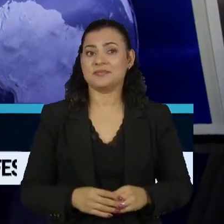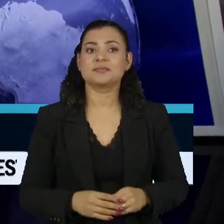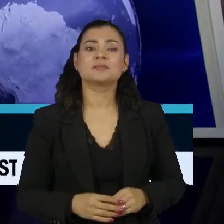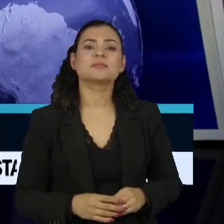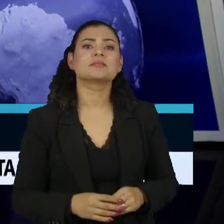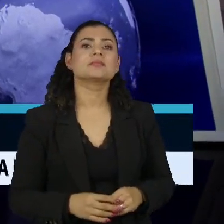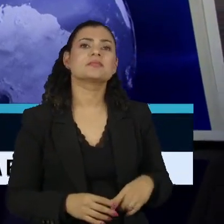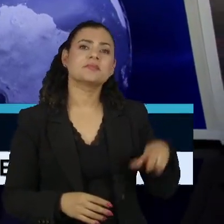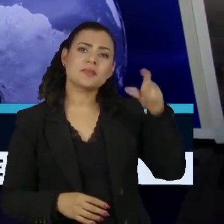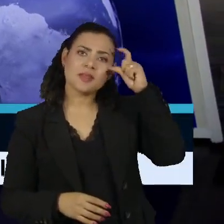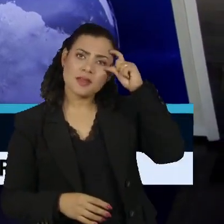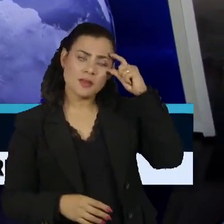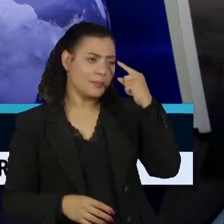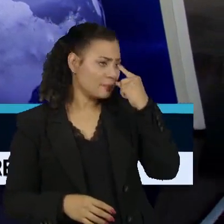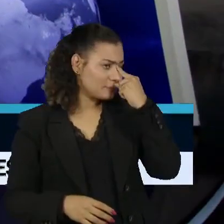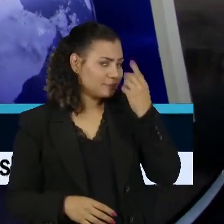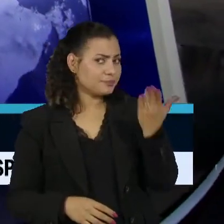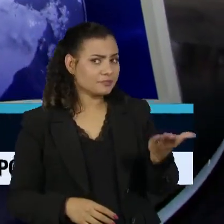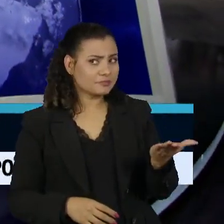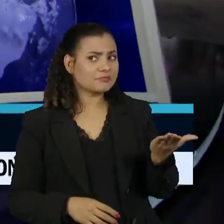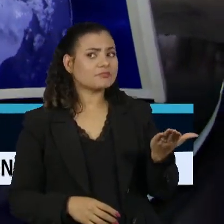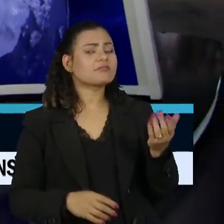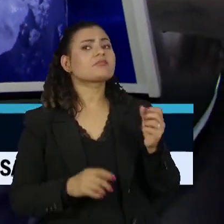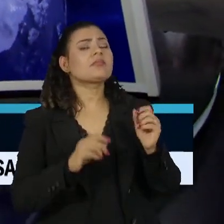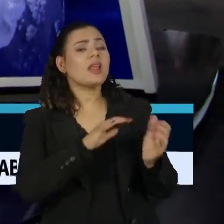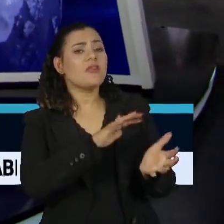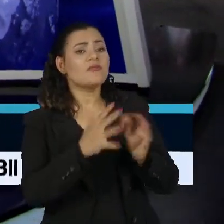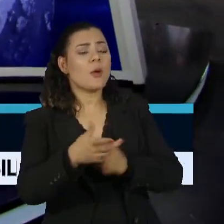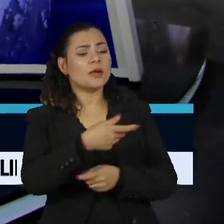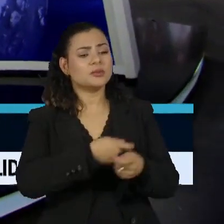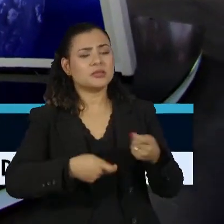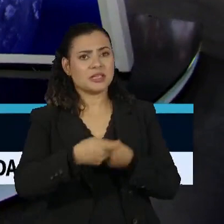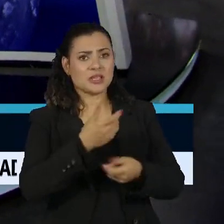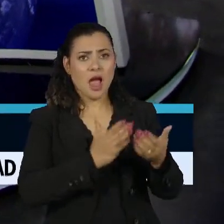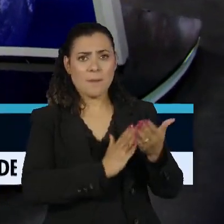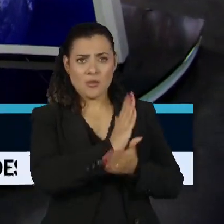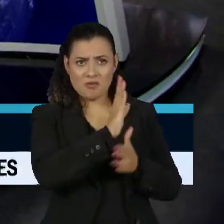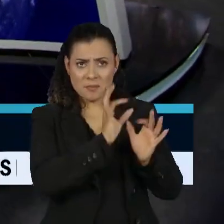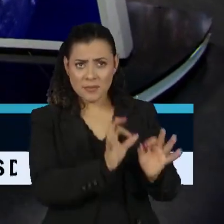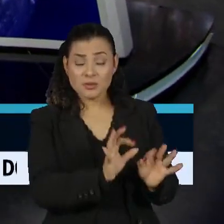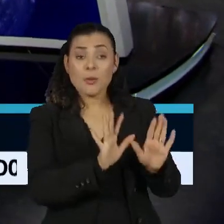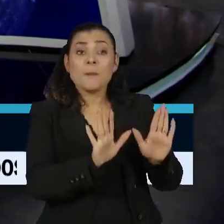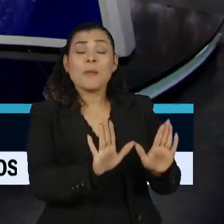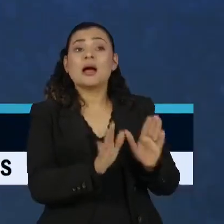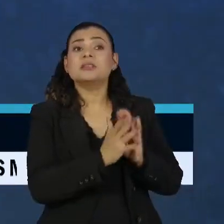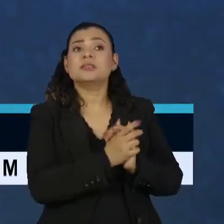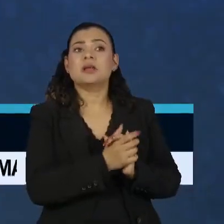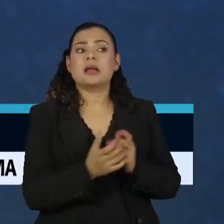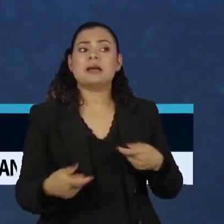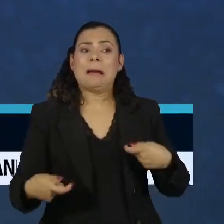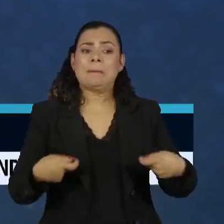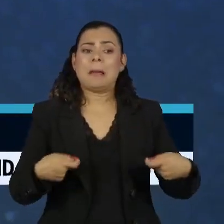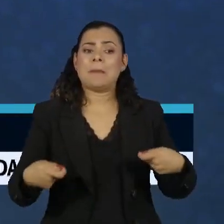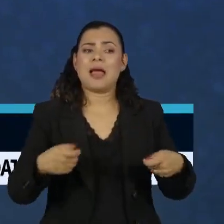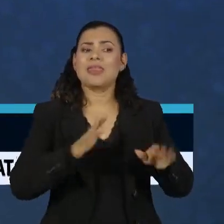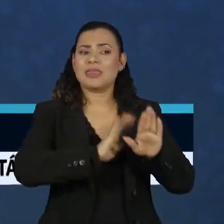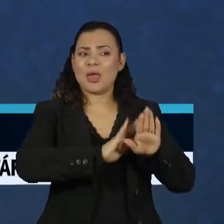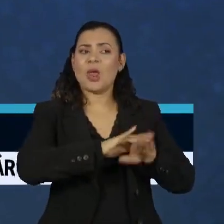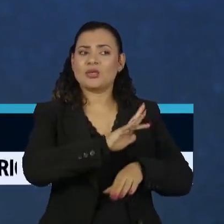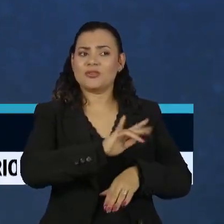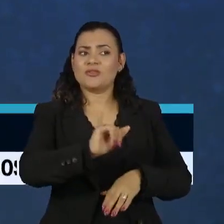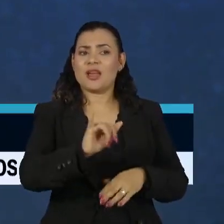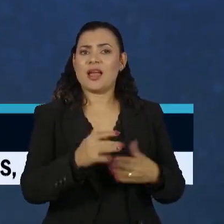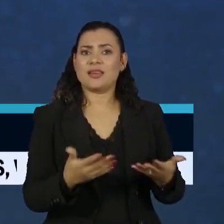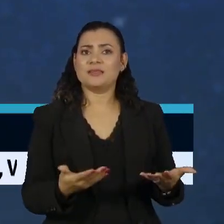Pondé, qual a chance de se aprovar uma reforma administrativa sem que haja um tensionamento ideológico, que é o que a gente está notando